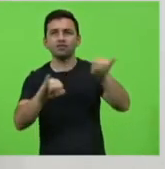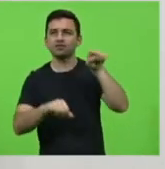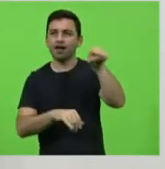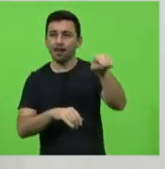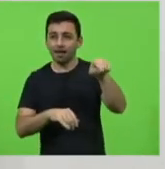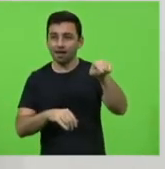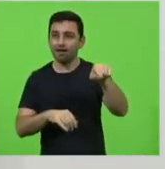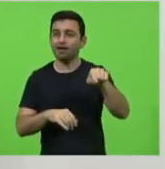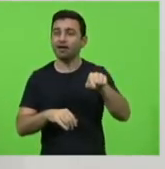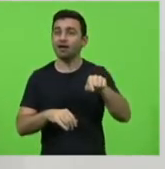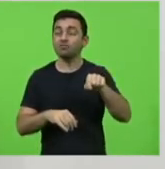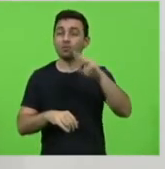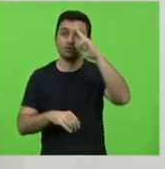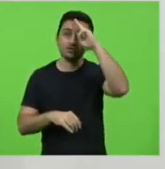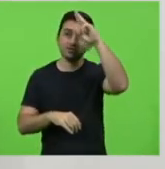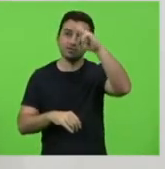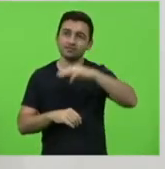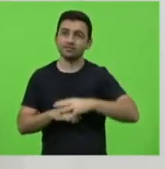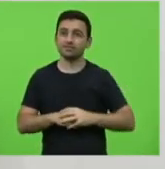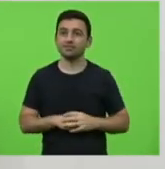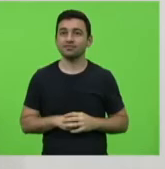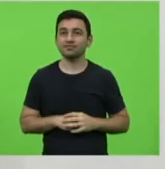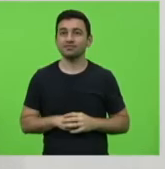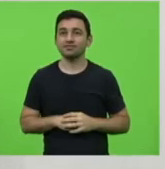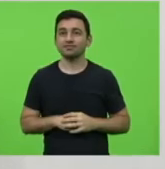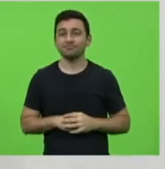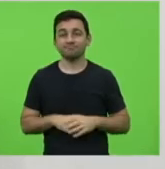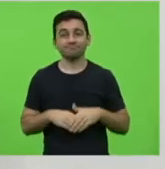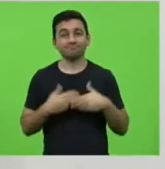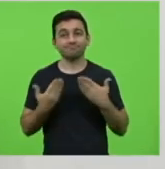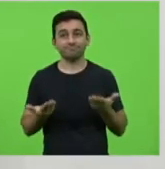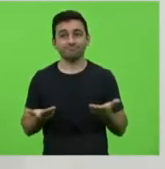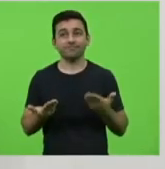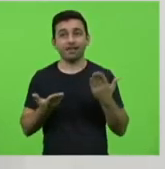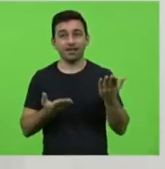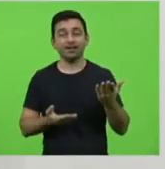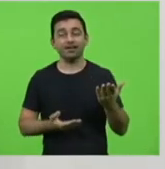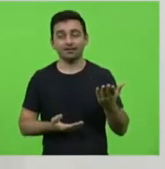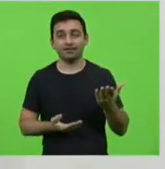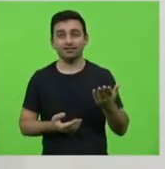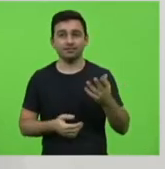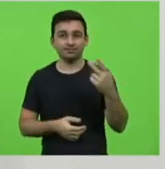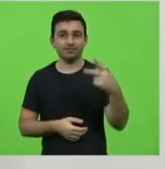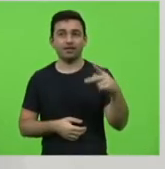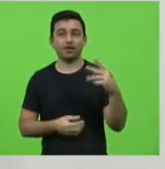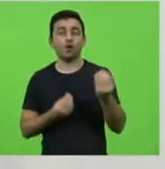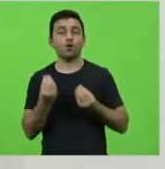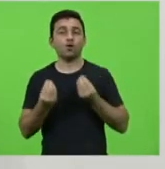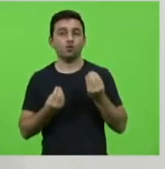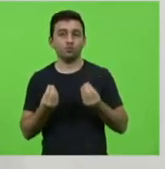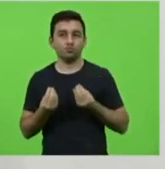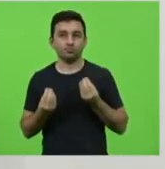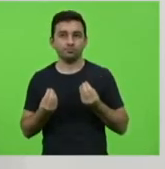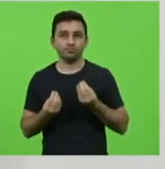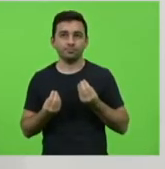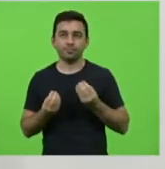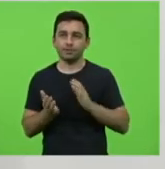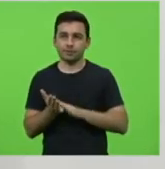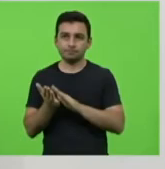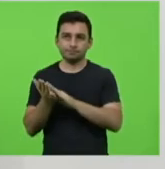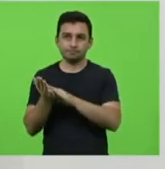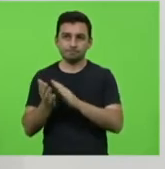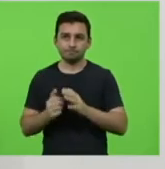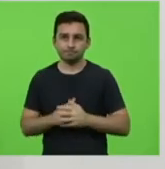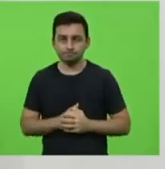Então, essa é a moral do governador hoje em Santa Catarina. Parabéns. Quero fazer o registro,